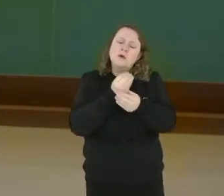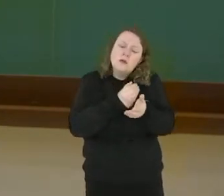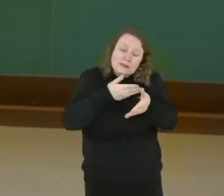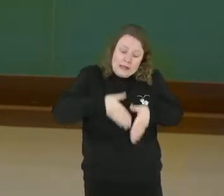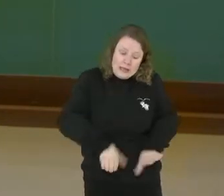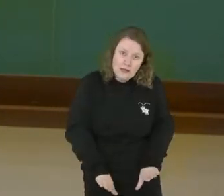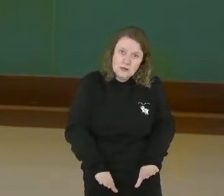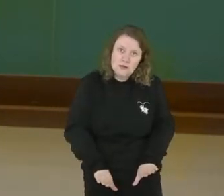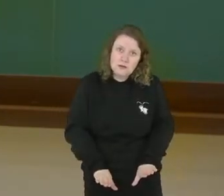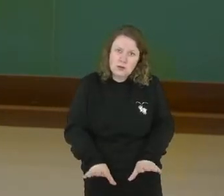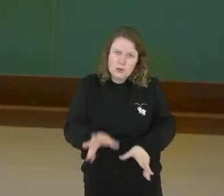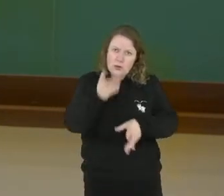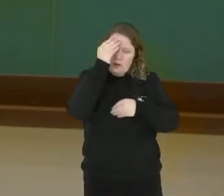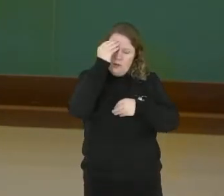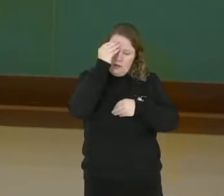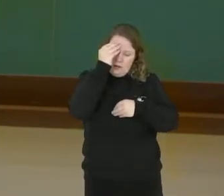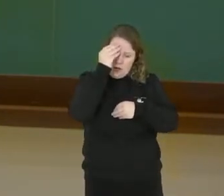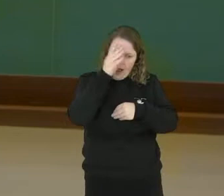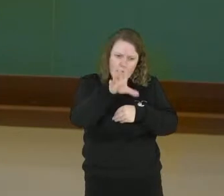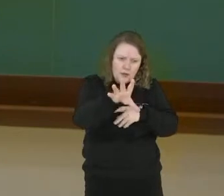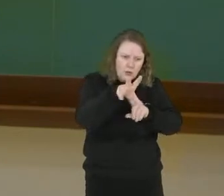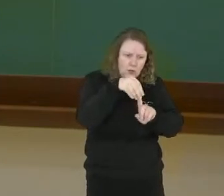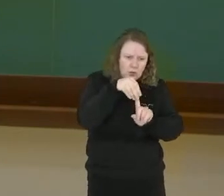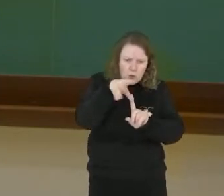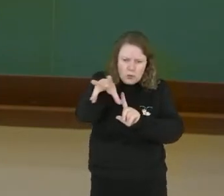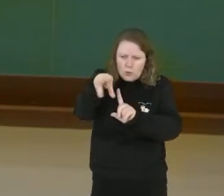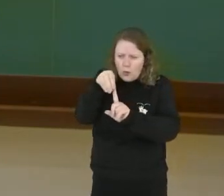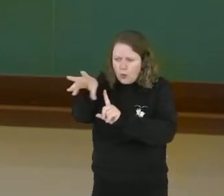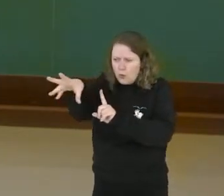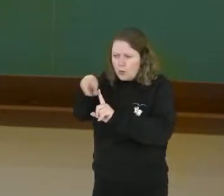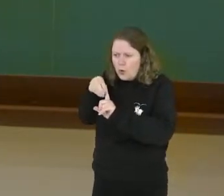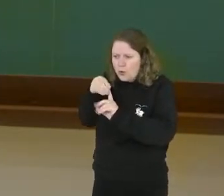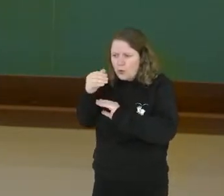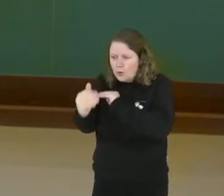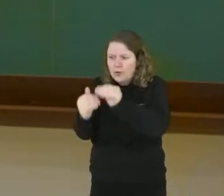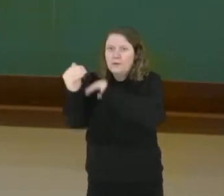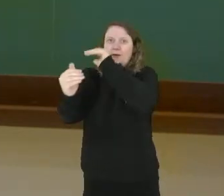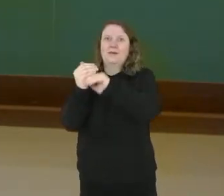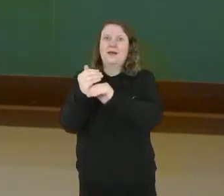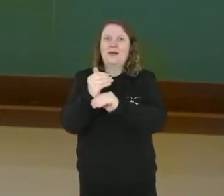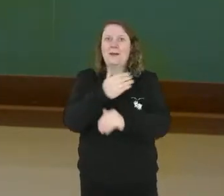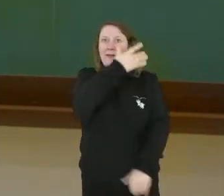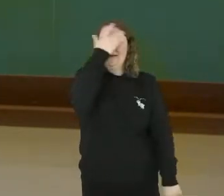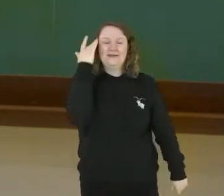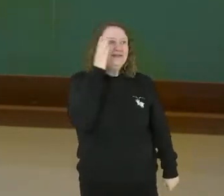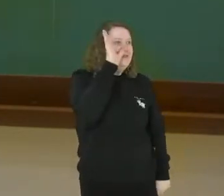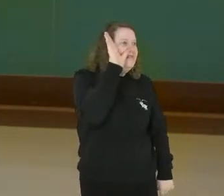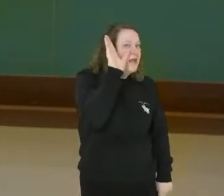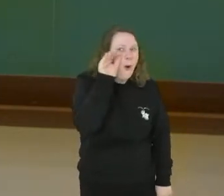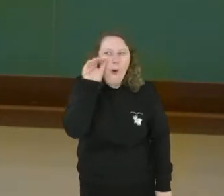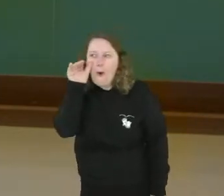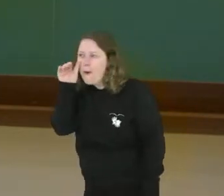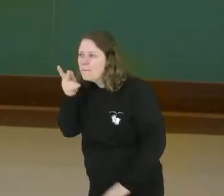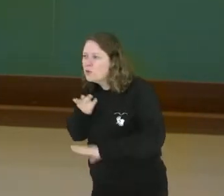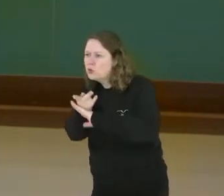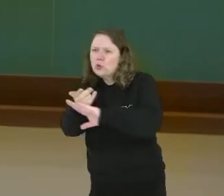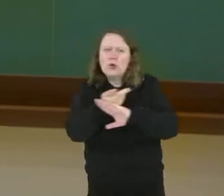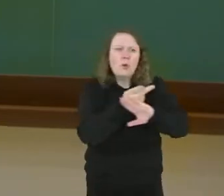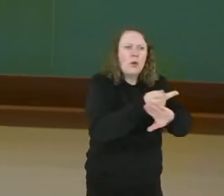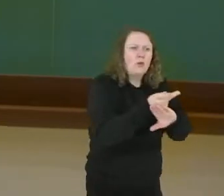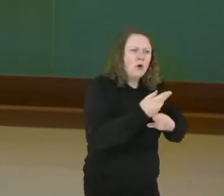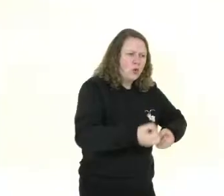adquirindo conforme o tempo, conforme a situação, conforme o local. Por pessoas curiosas que buscam inspiração em